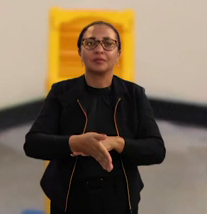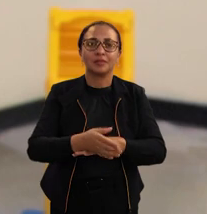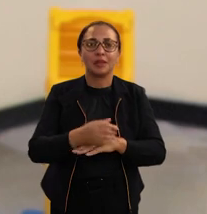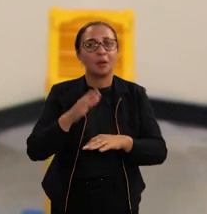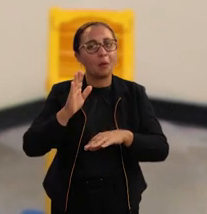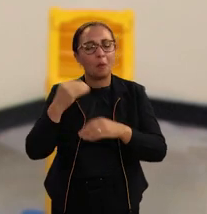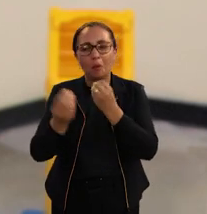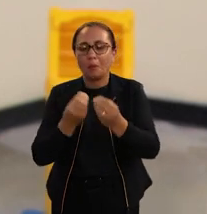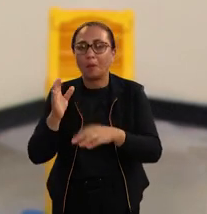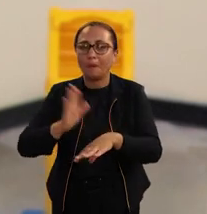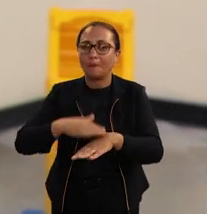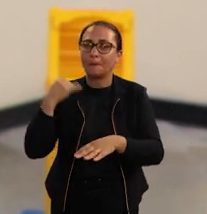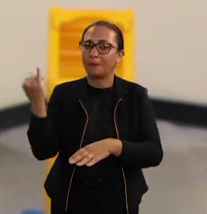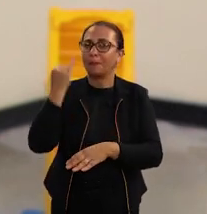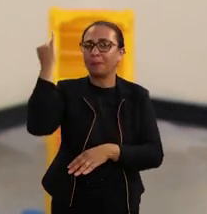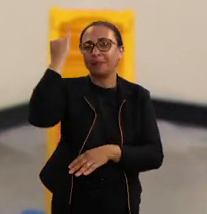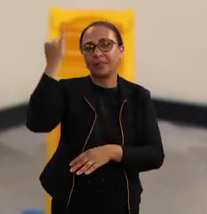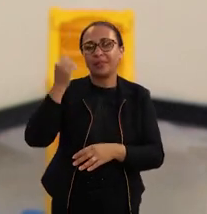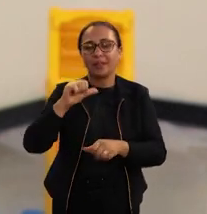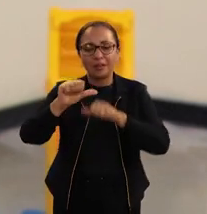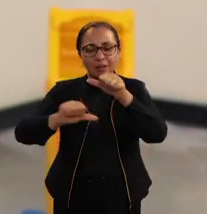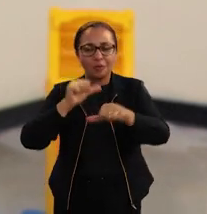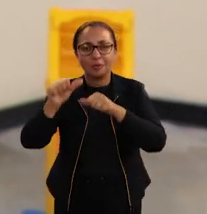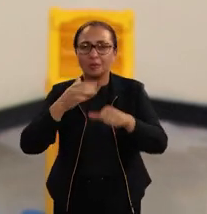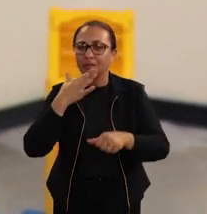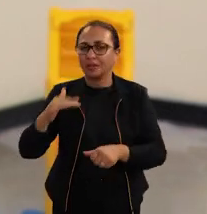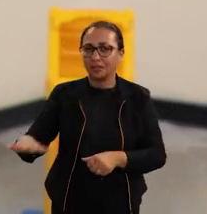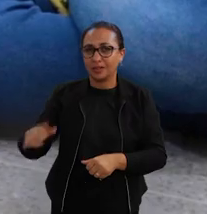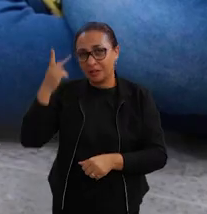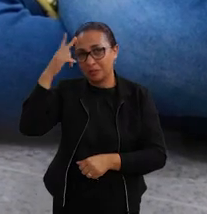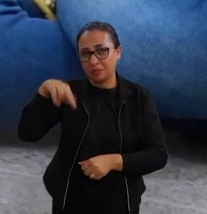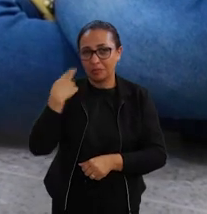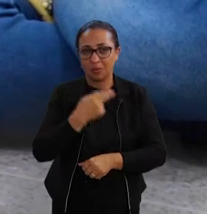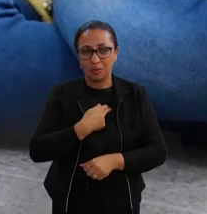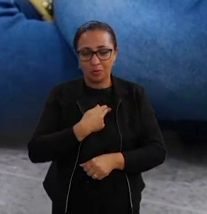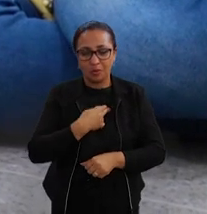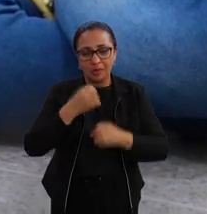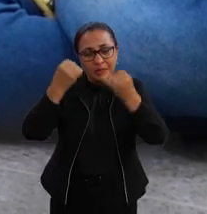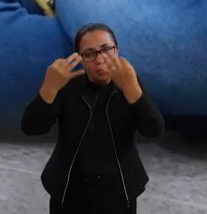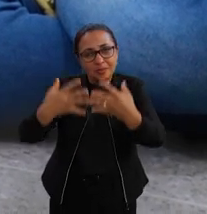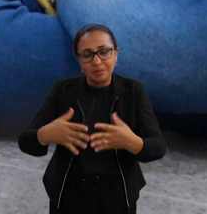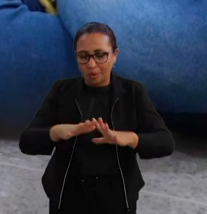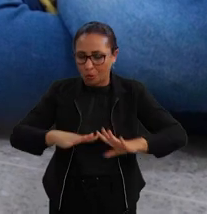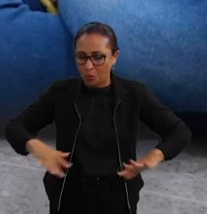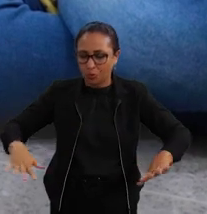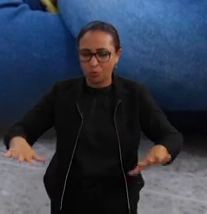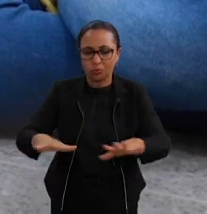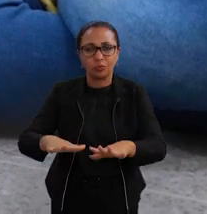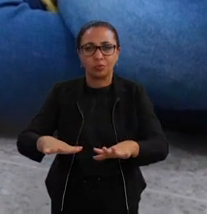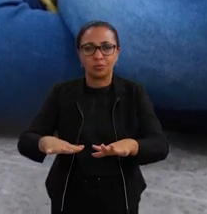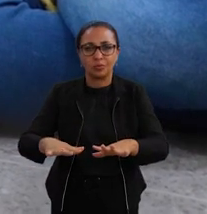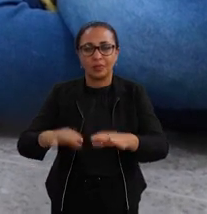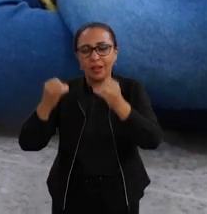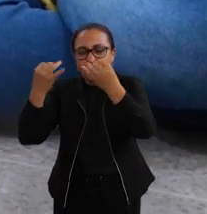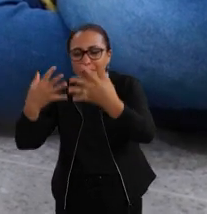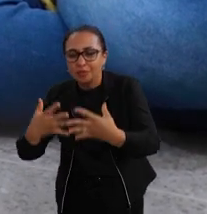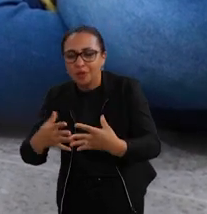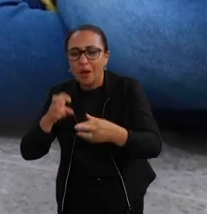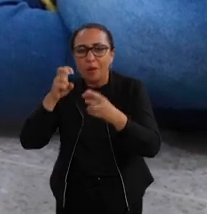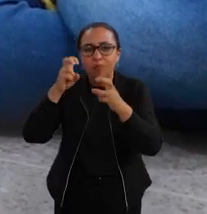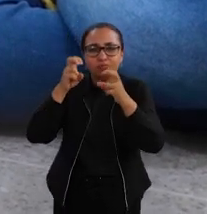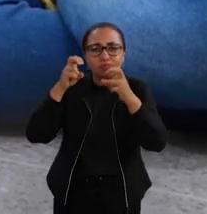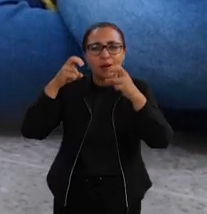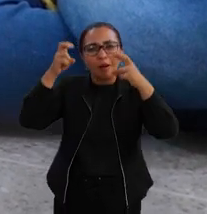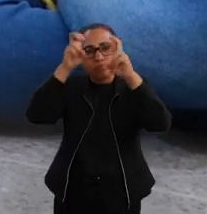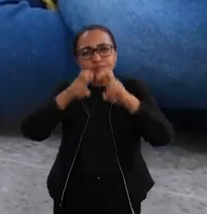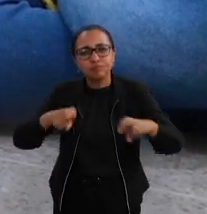entra como principal responsável pelo desenvolvimento daquela criança. A gente prescreve o chão, prescreve um parquinho,